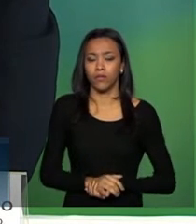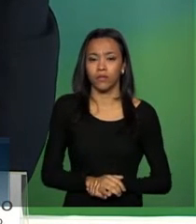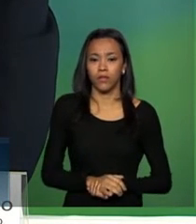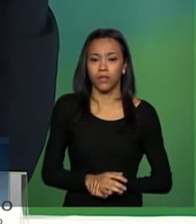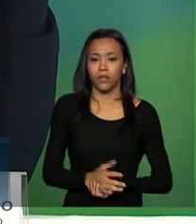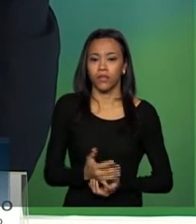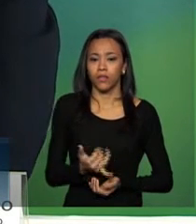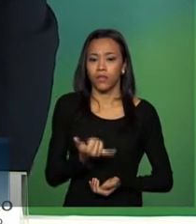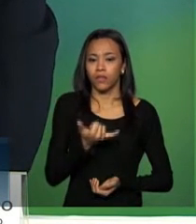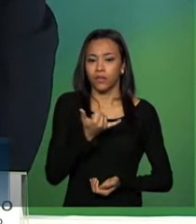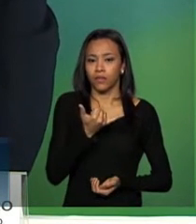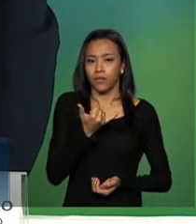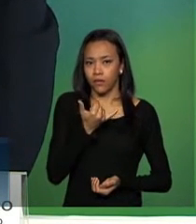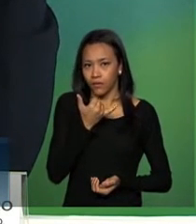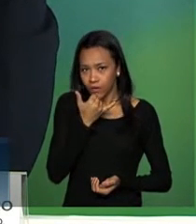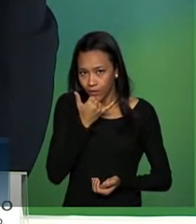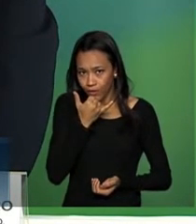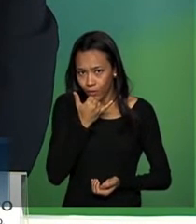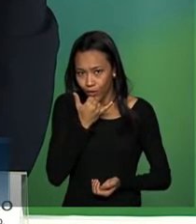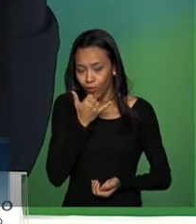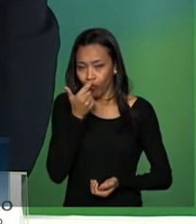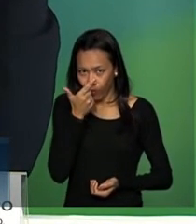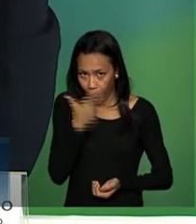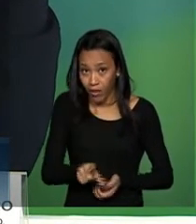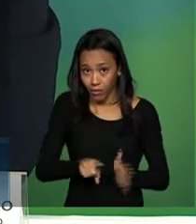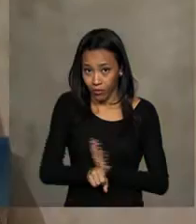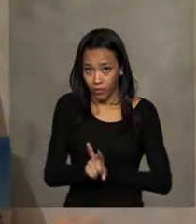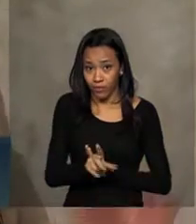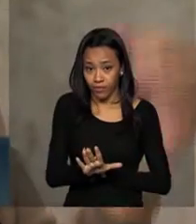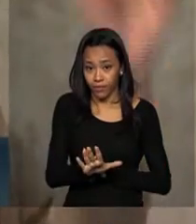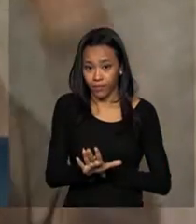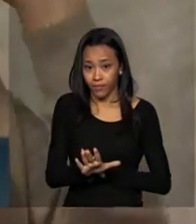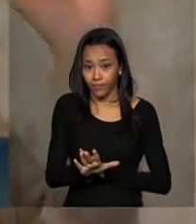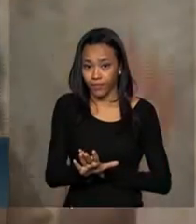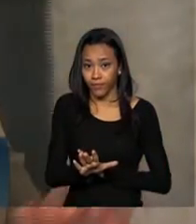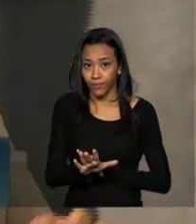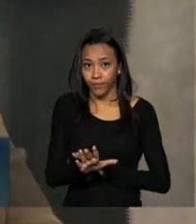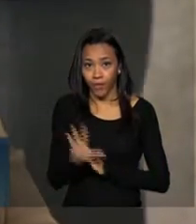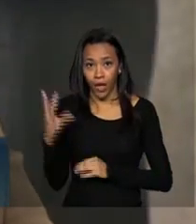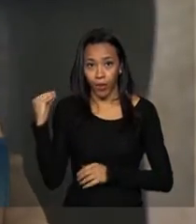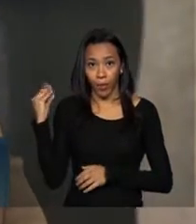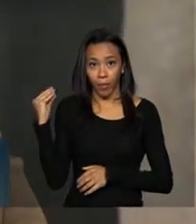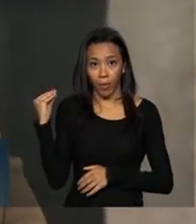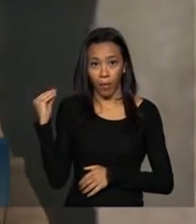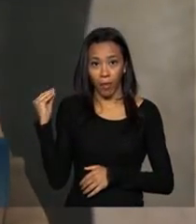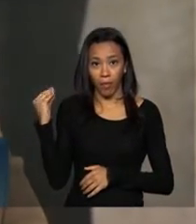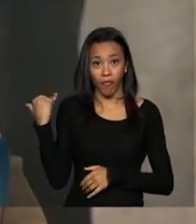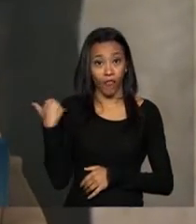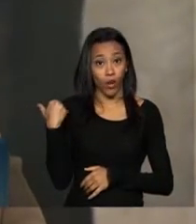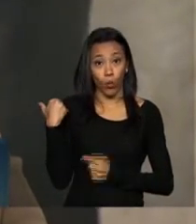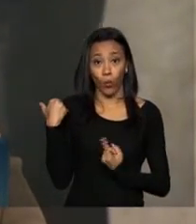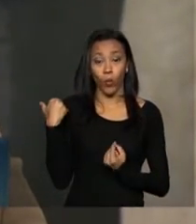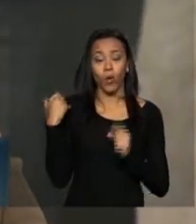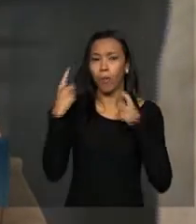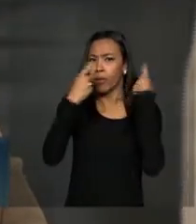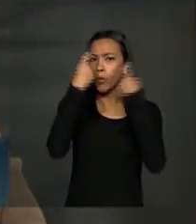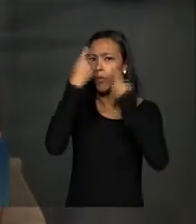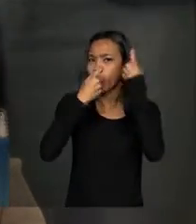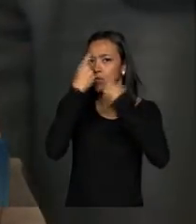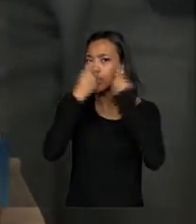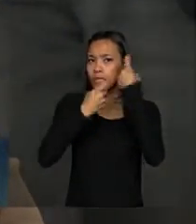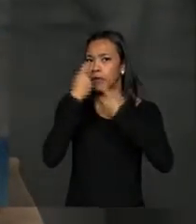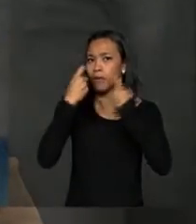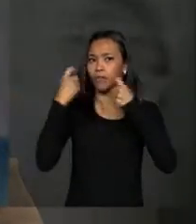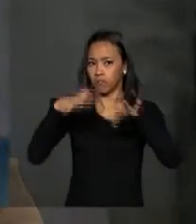Desculpa, deixa eu fazer... Desculpa. Posso fazer mais uma pergunta? Desculpa. Eu escutei ali na plateia uma certa preocupação com relação